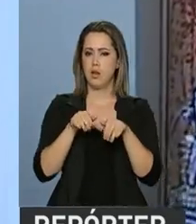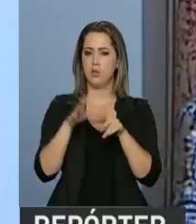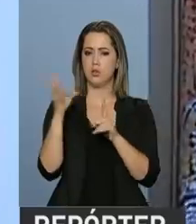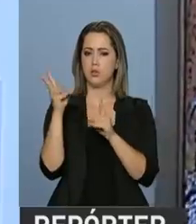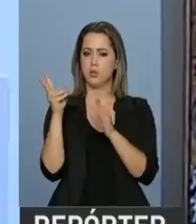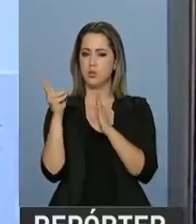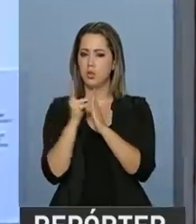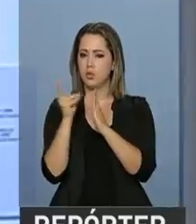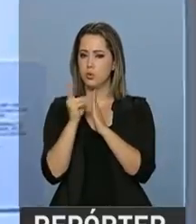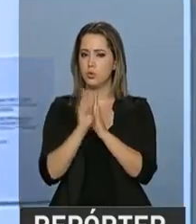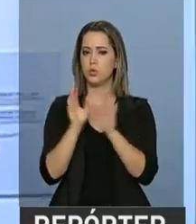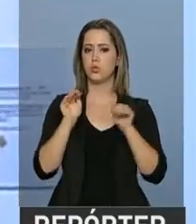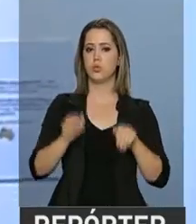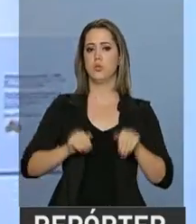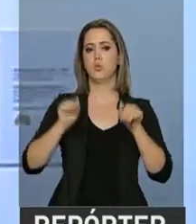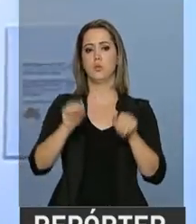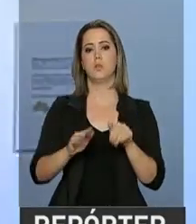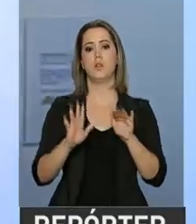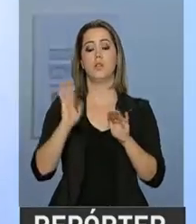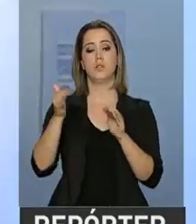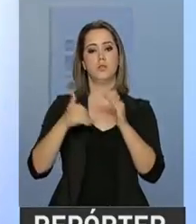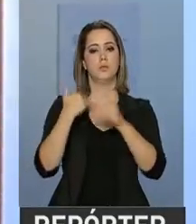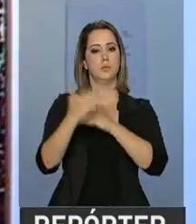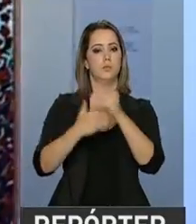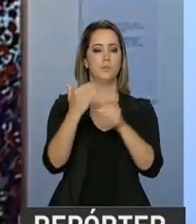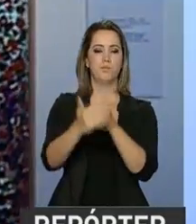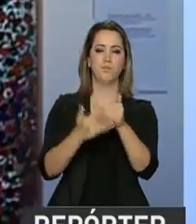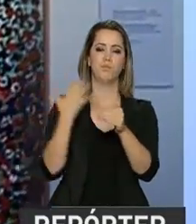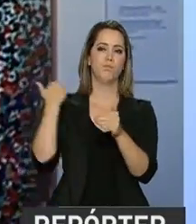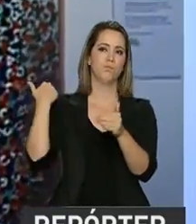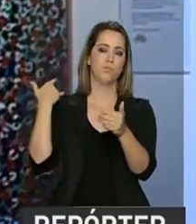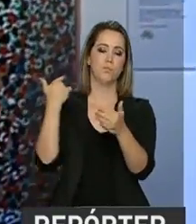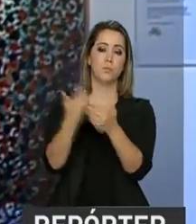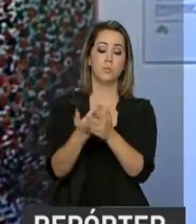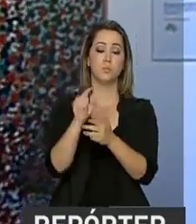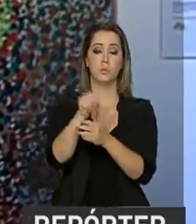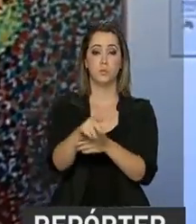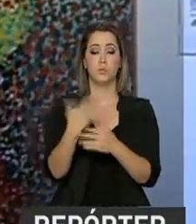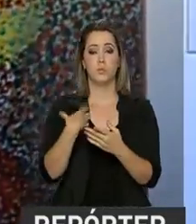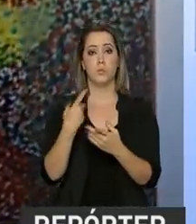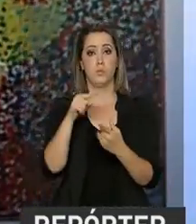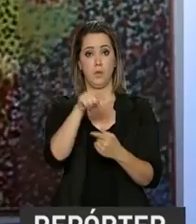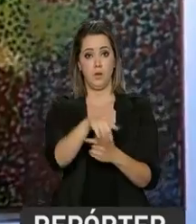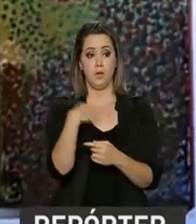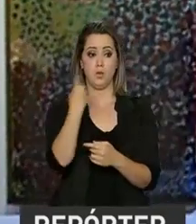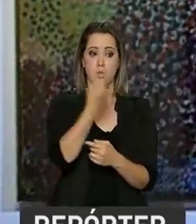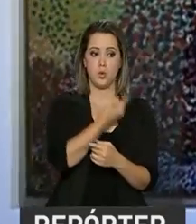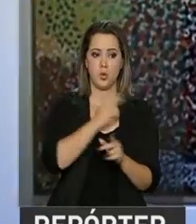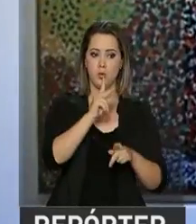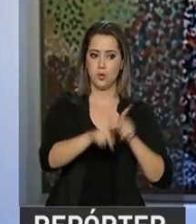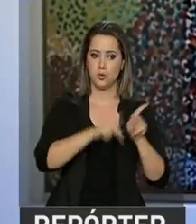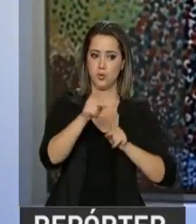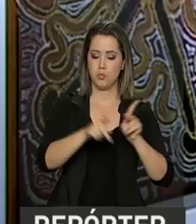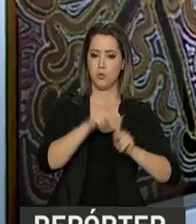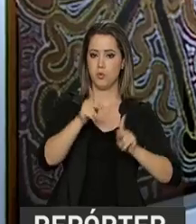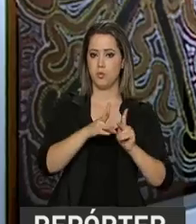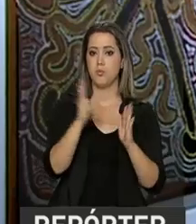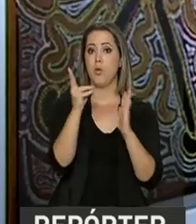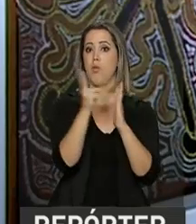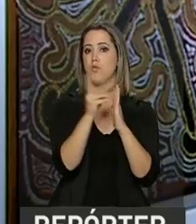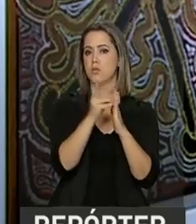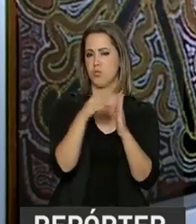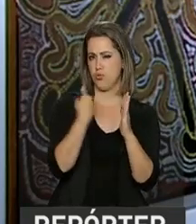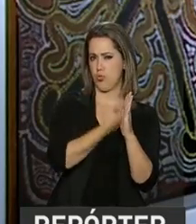é uma arte que já vem sendo desenvolvida há muito tempo certo e que a arte dos nossos povos indígenas é uma